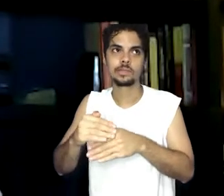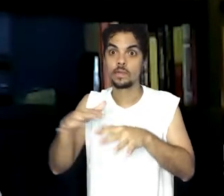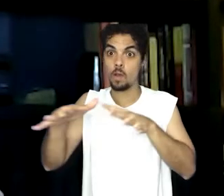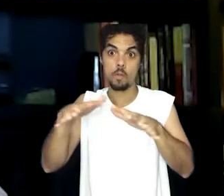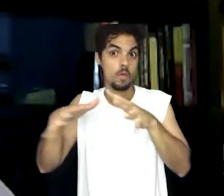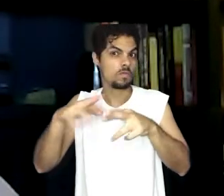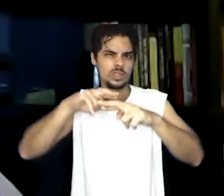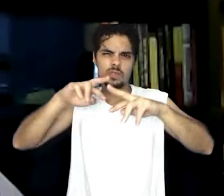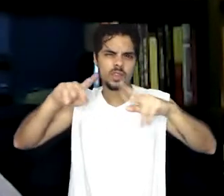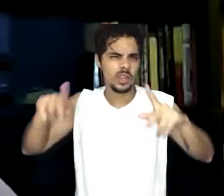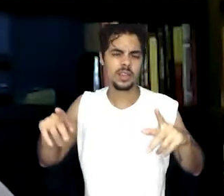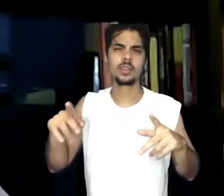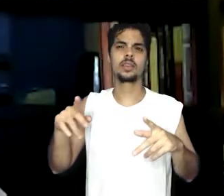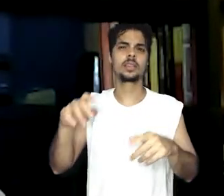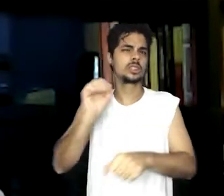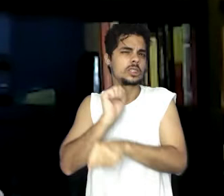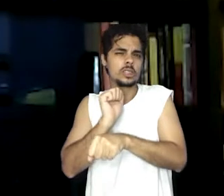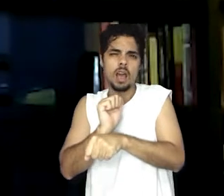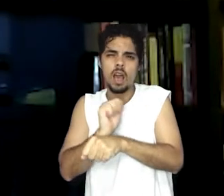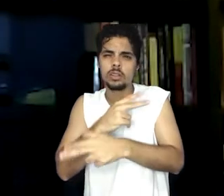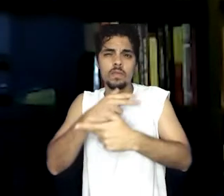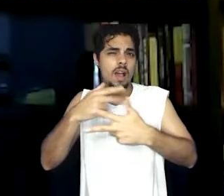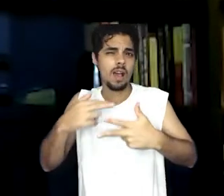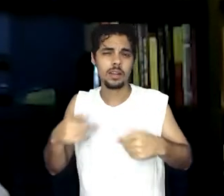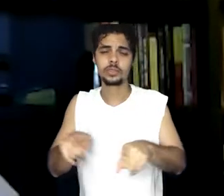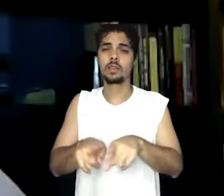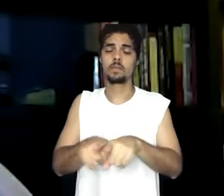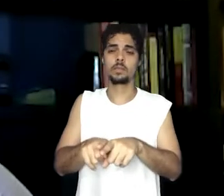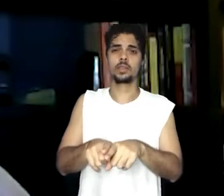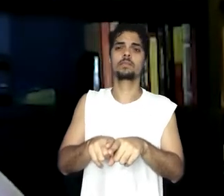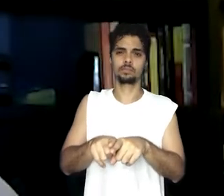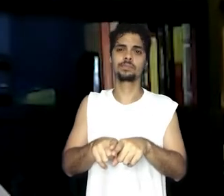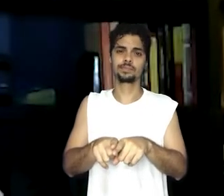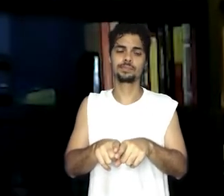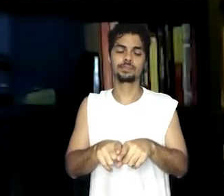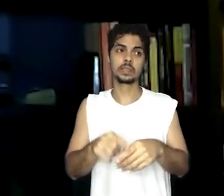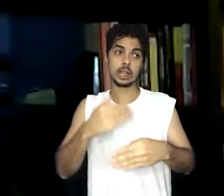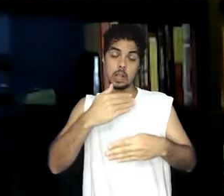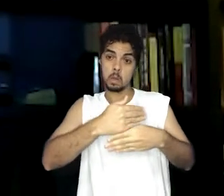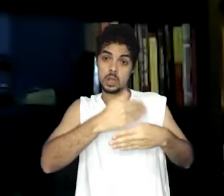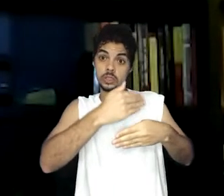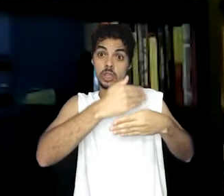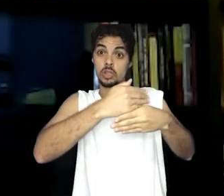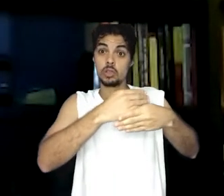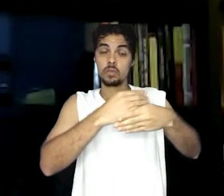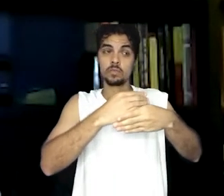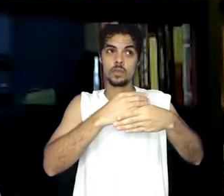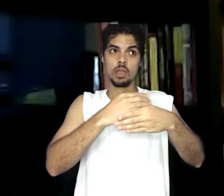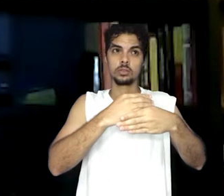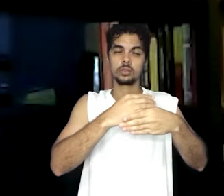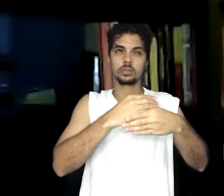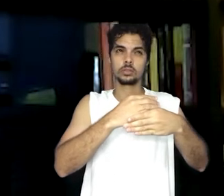coisas a aceitação do novo regime tanto nas províncias ou gestados como pela Comunidade Internacional